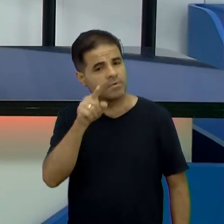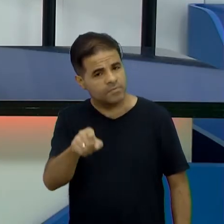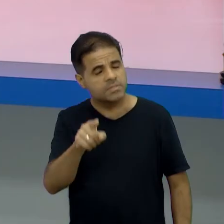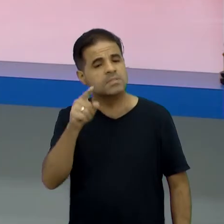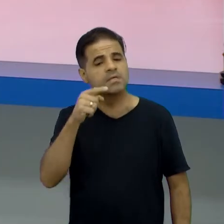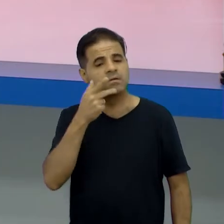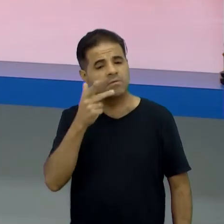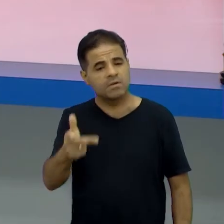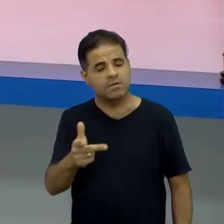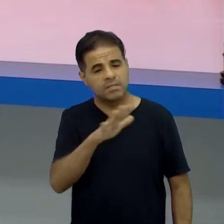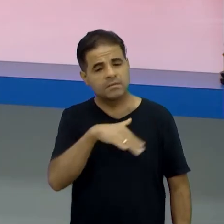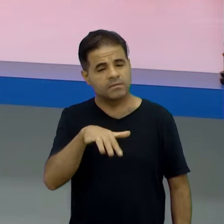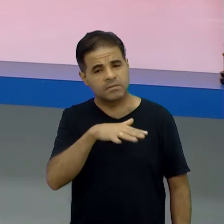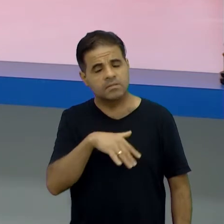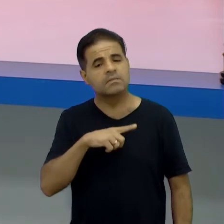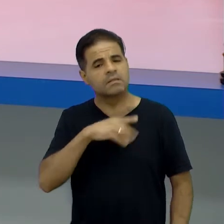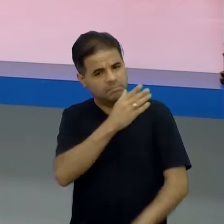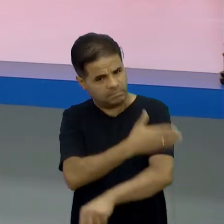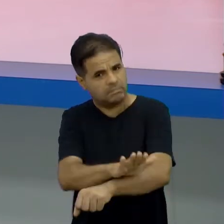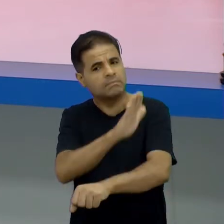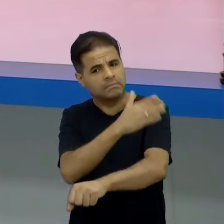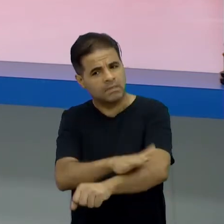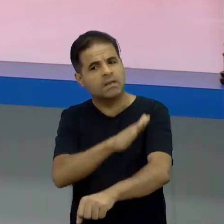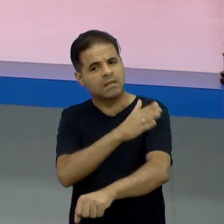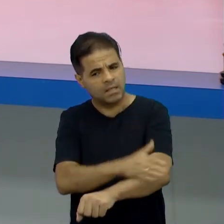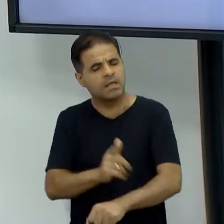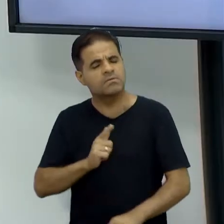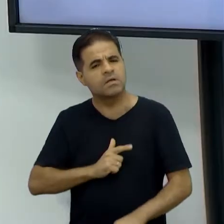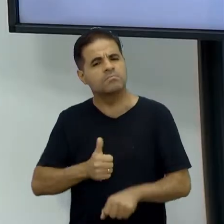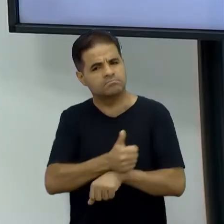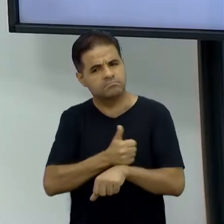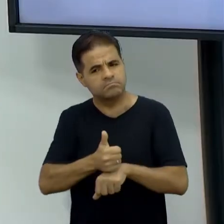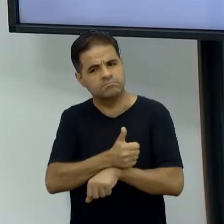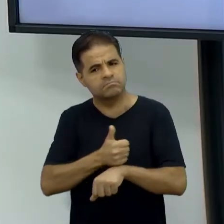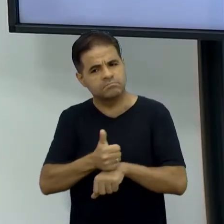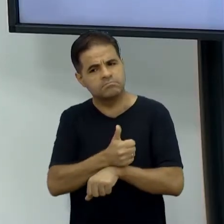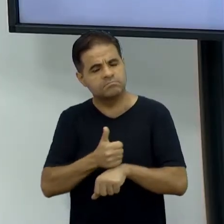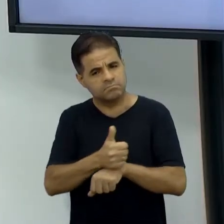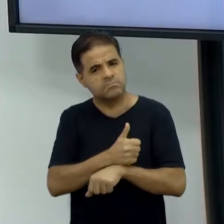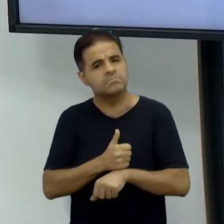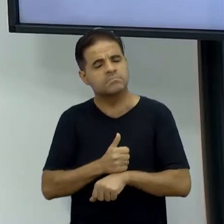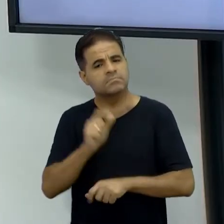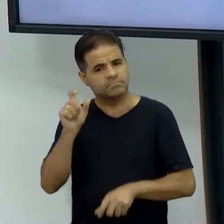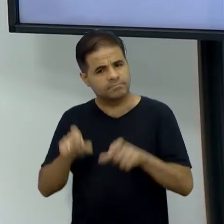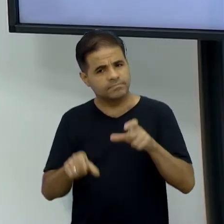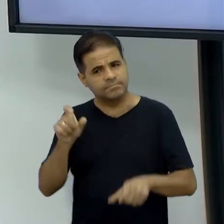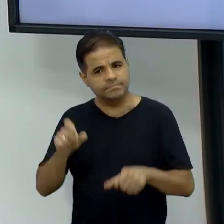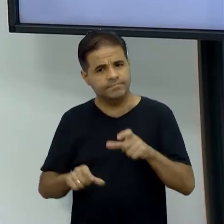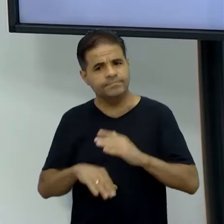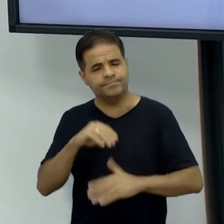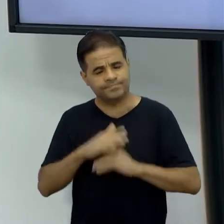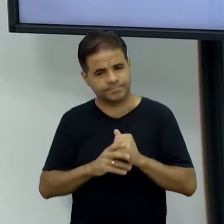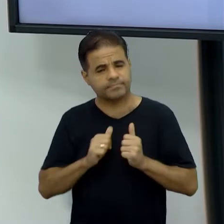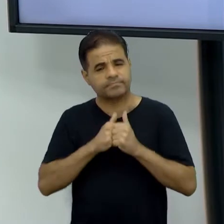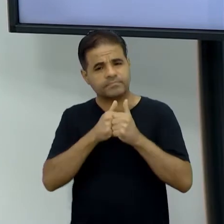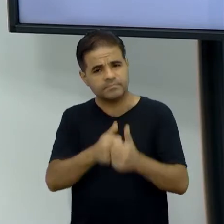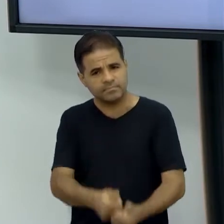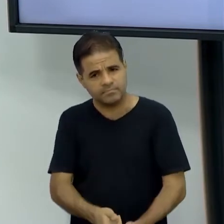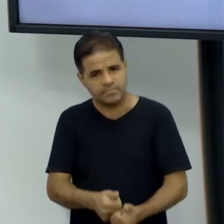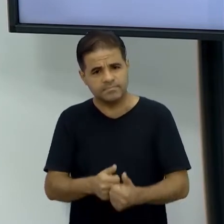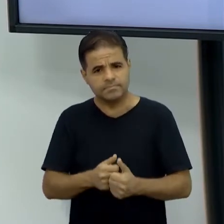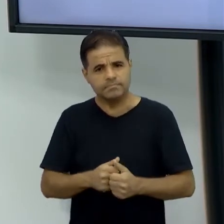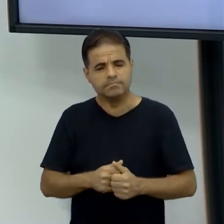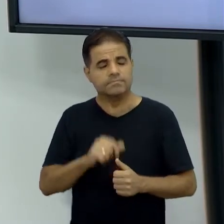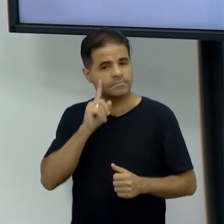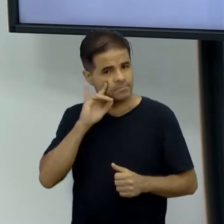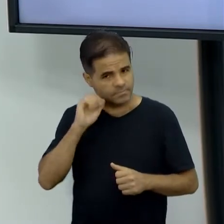lembrei, tem que existir treino. São profissionais. Não, eles treinam. Então, são profissionais. Eles treinam, eles seguem as regras.